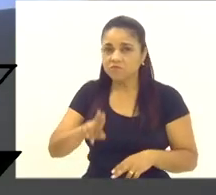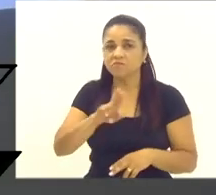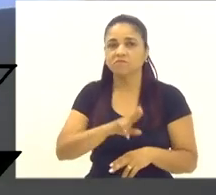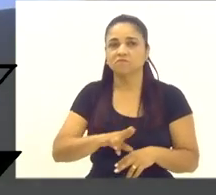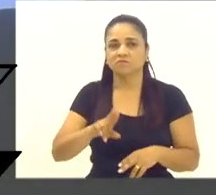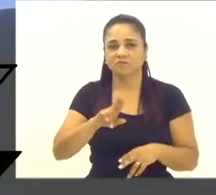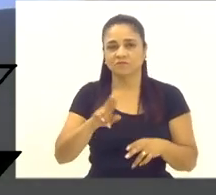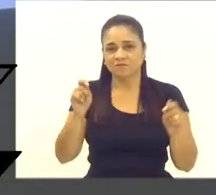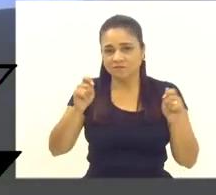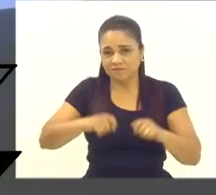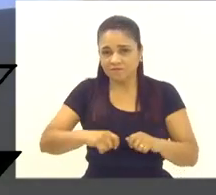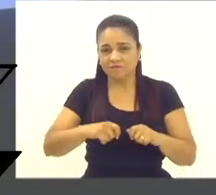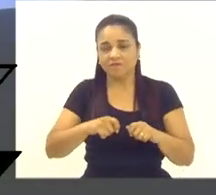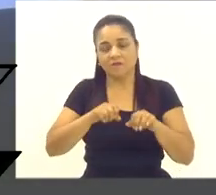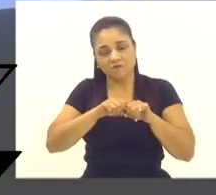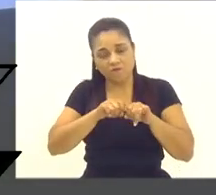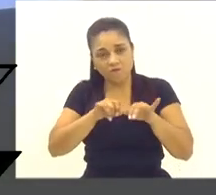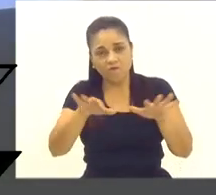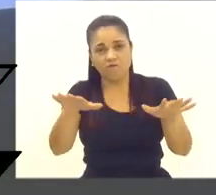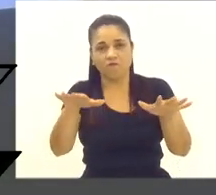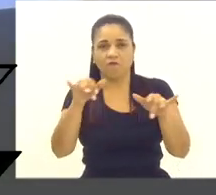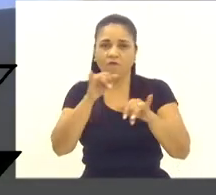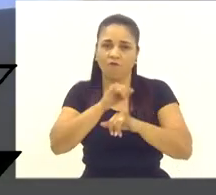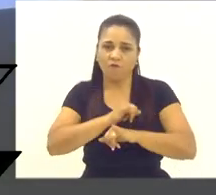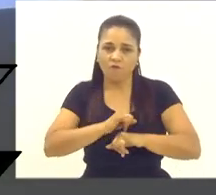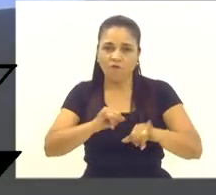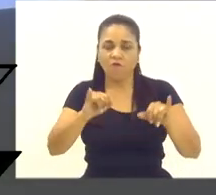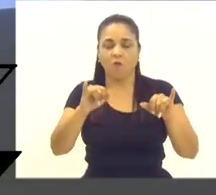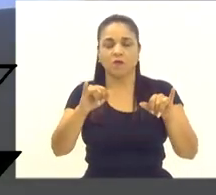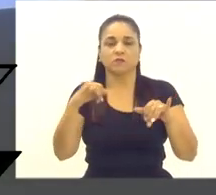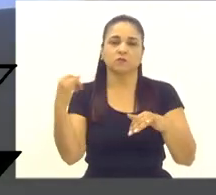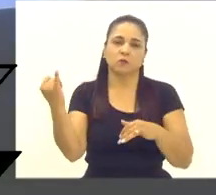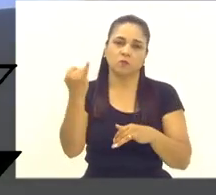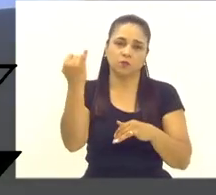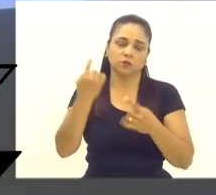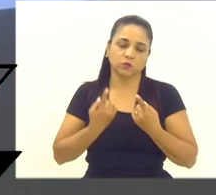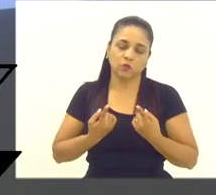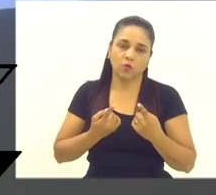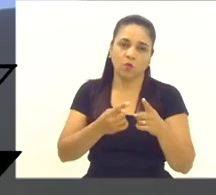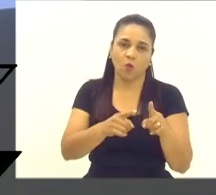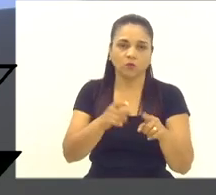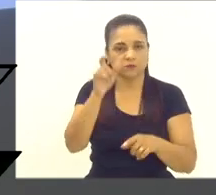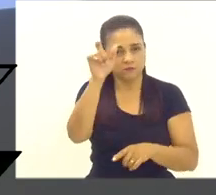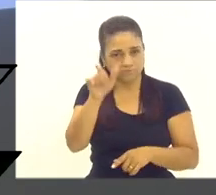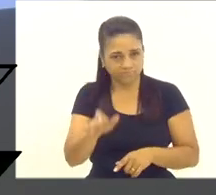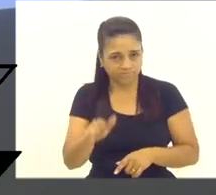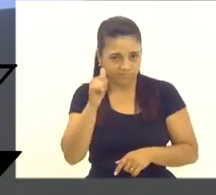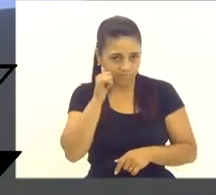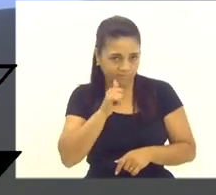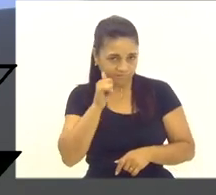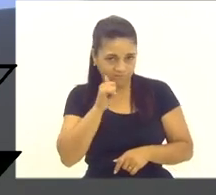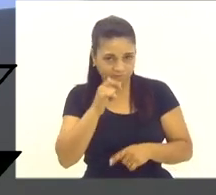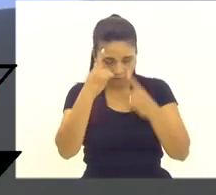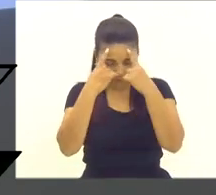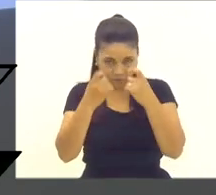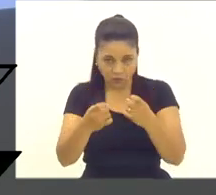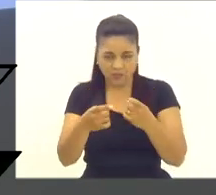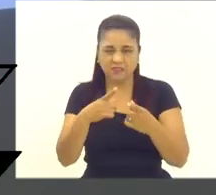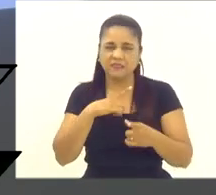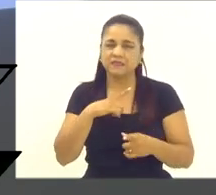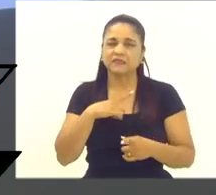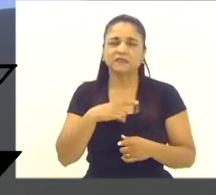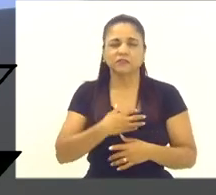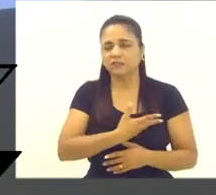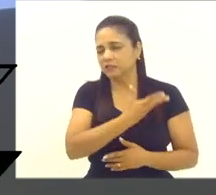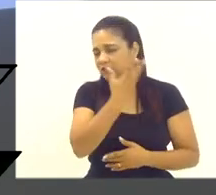para disseminar informações importantes contra a violência contra a mulher tem tem aí eu esqueci o nome